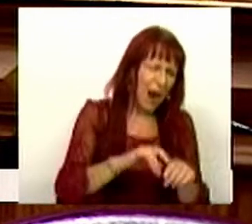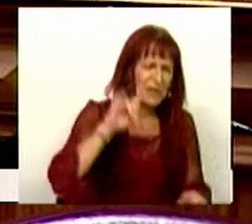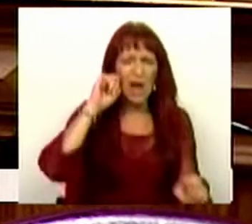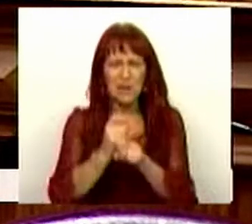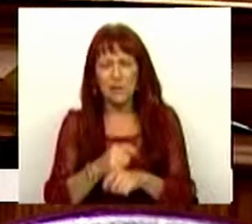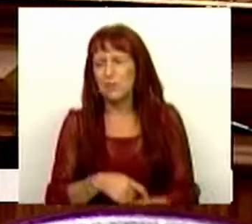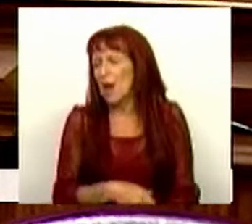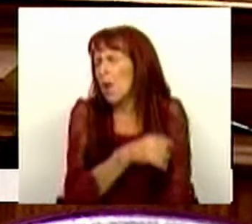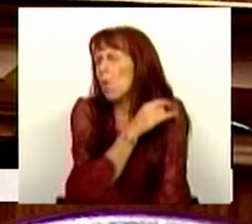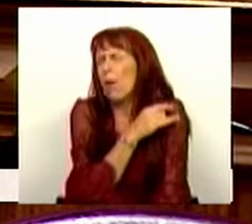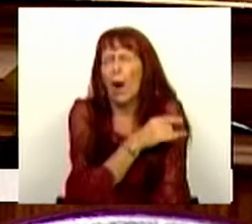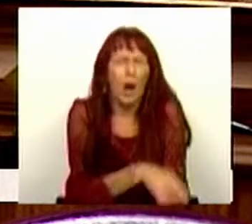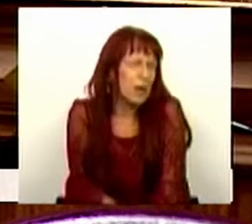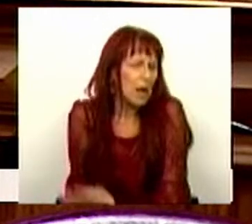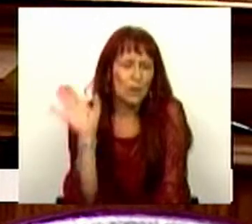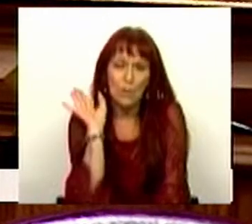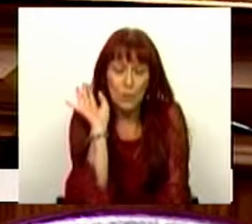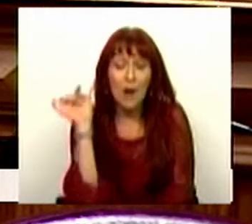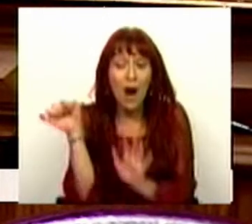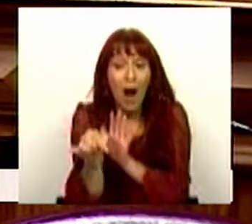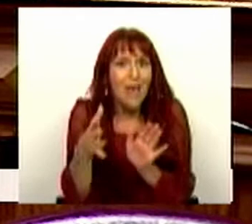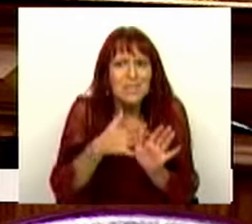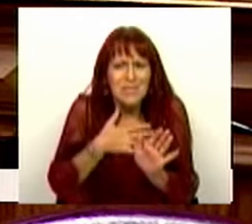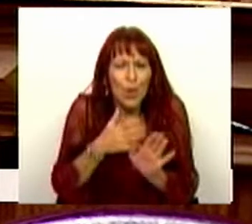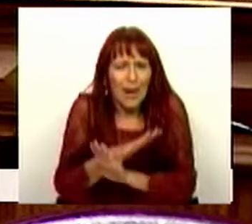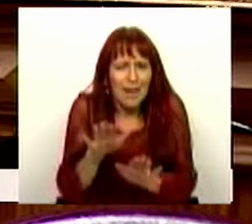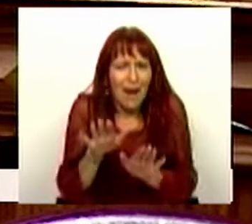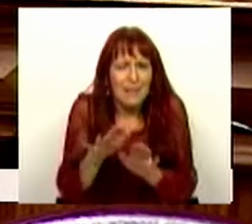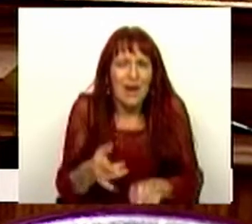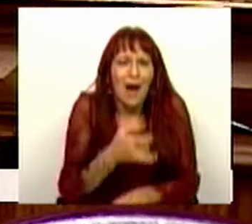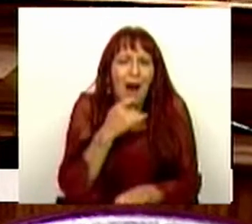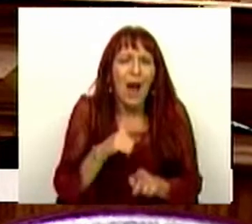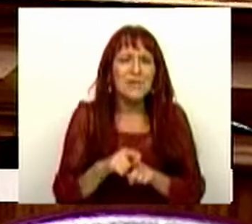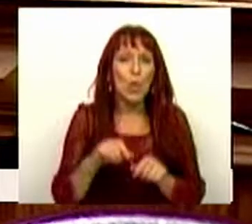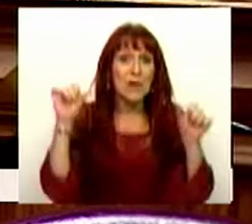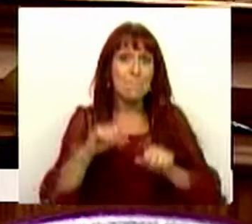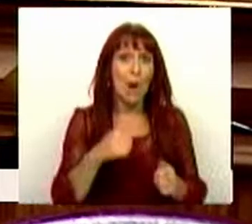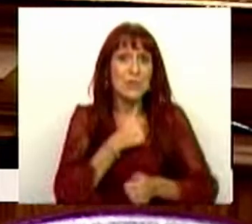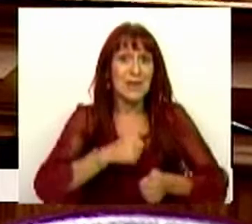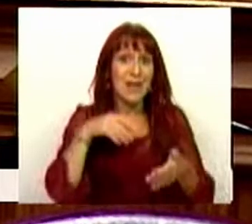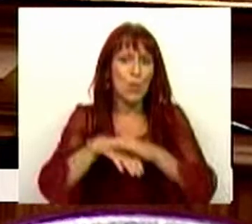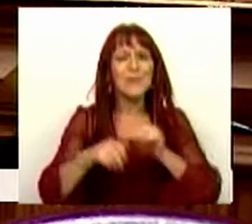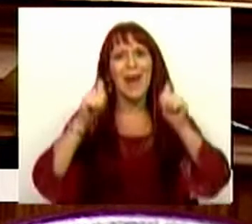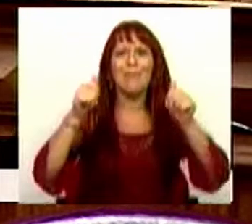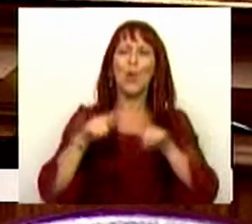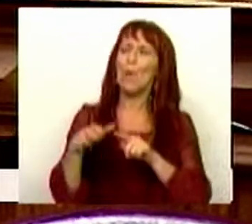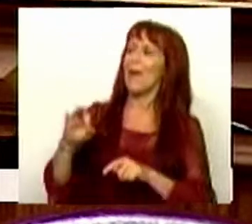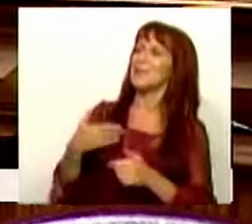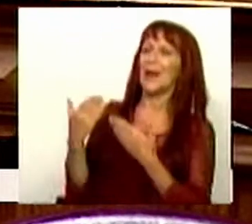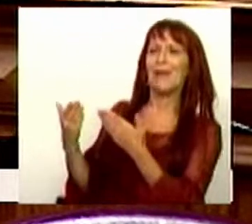de um ridículo atroz. Lá no fundo não querem nada. Só o que é mau para a Guarda é bom para o